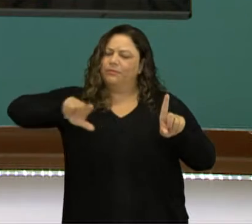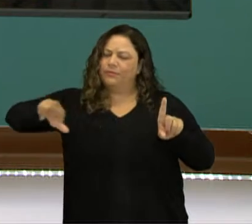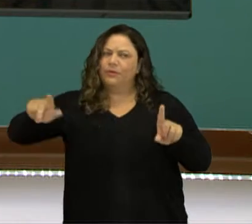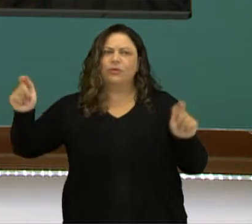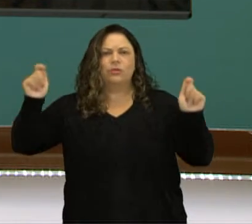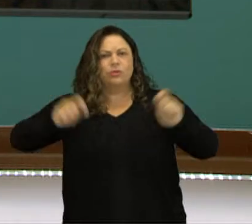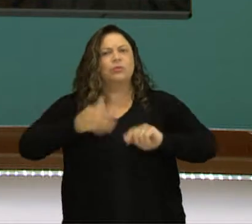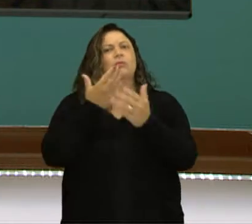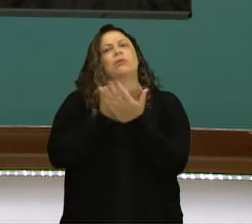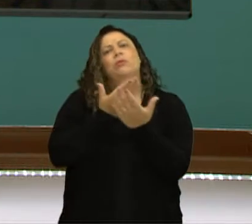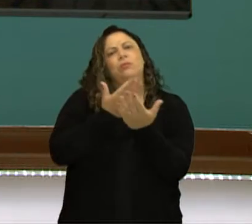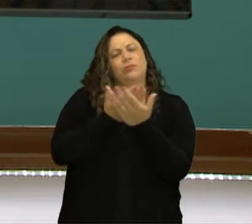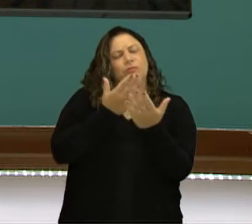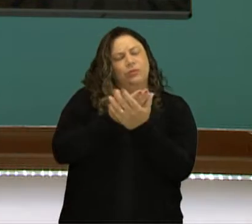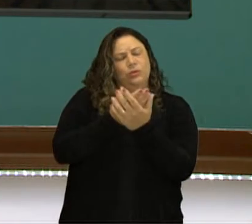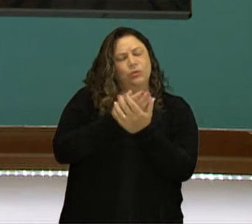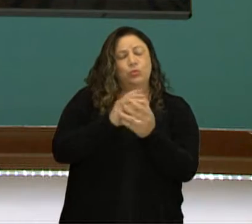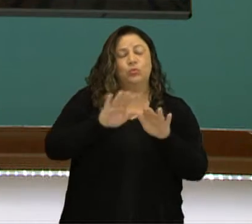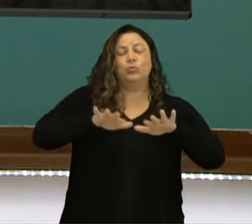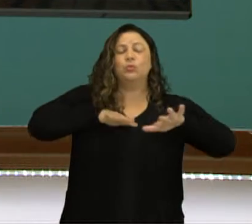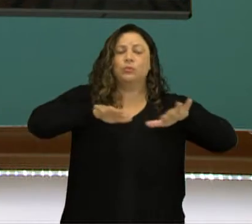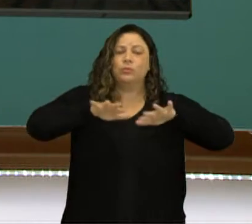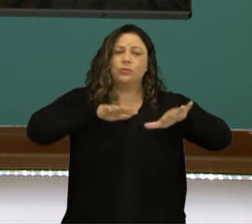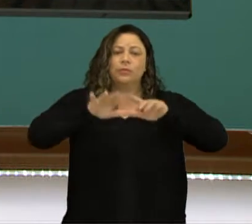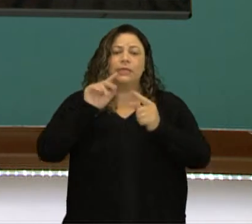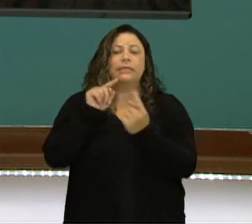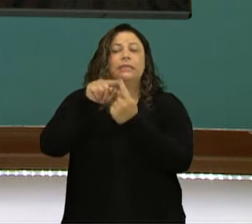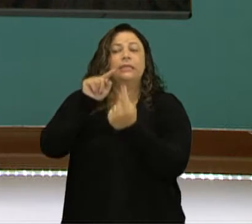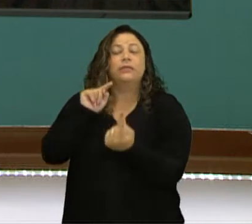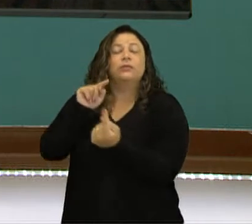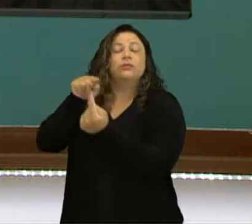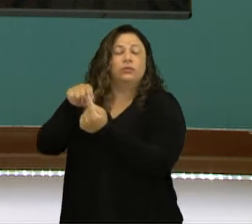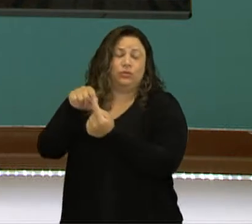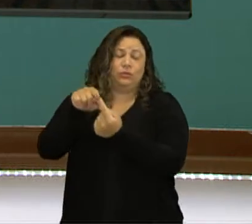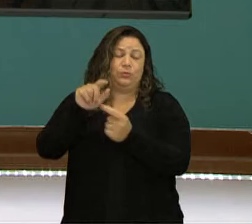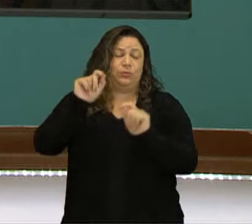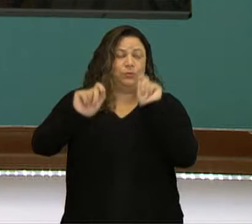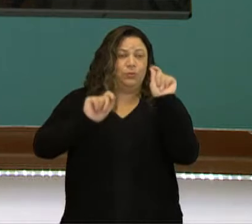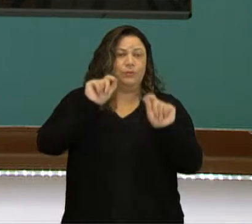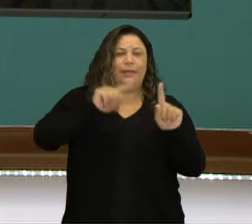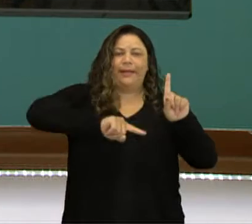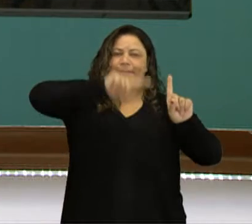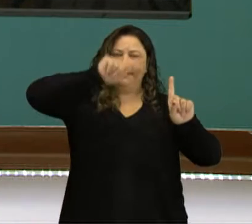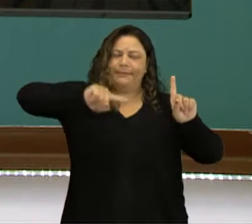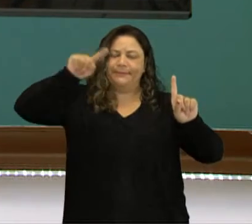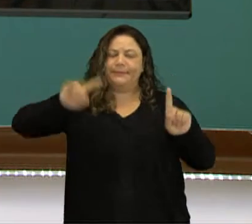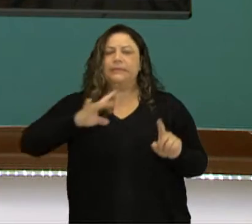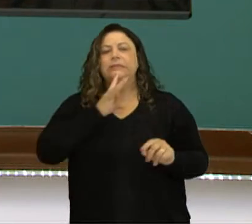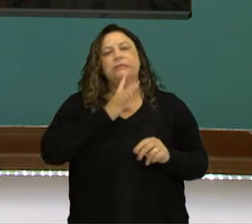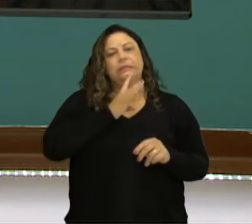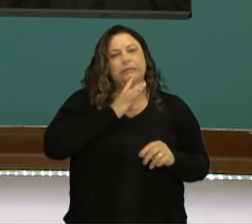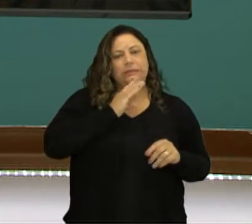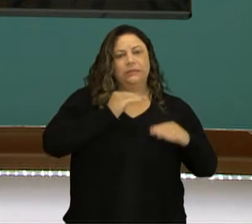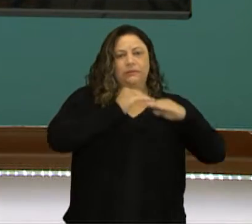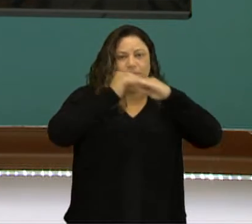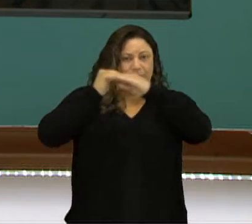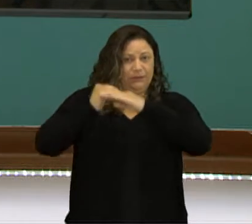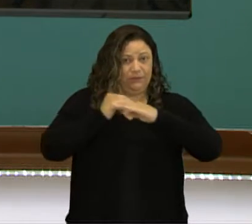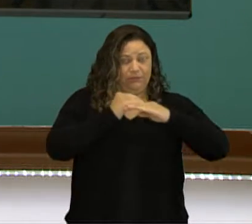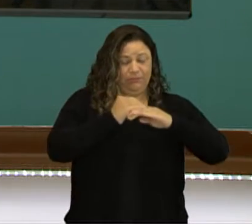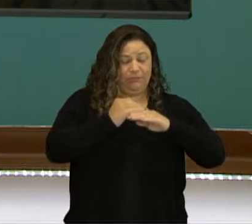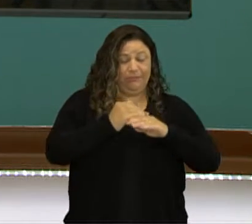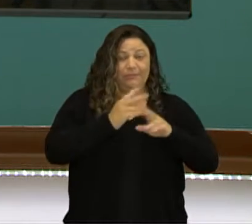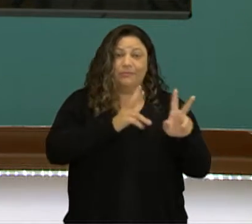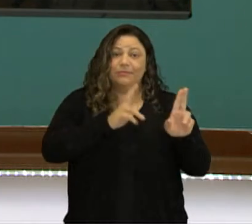movimento, reconhecer os seus diferentes tipos, identificar regularidades, é o que a física faz, né? Reconhecer padrões e regularidades e